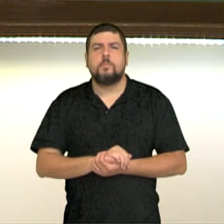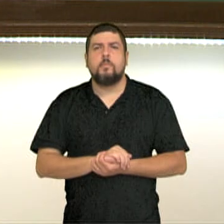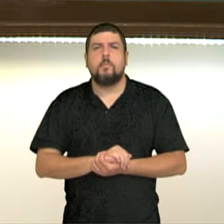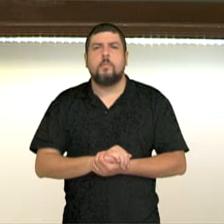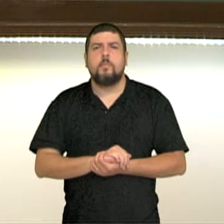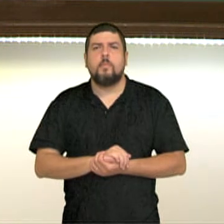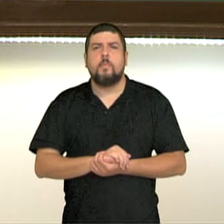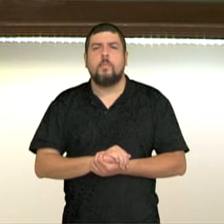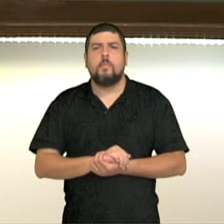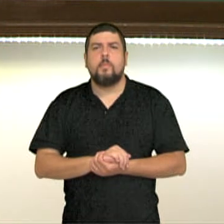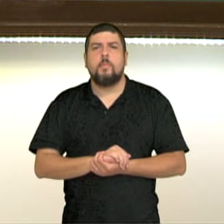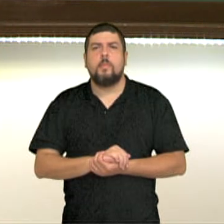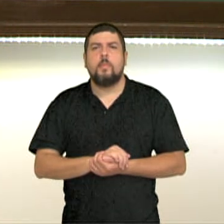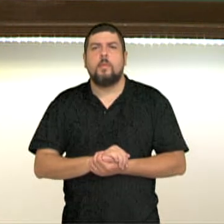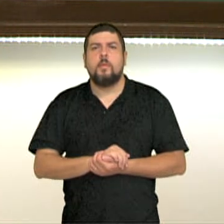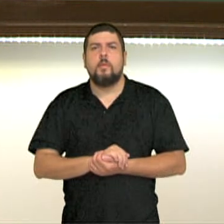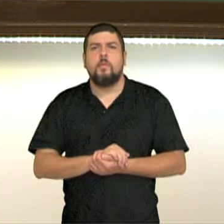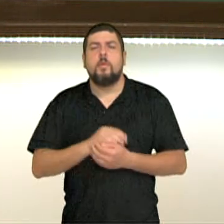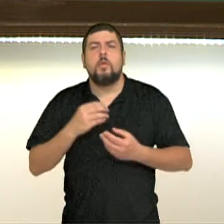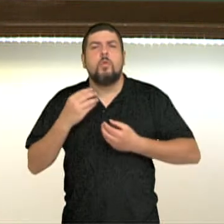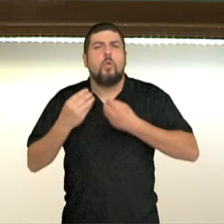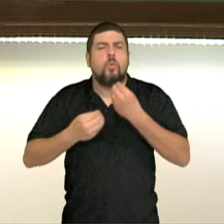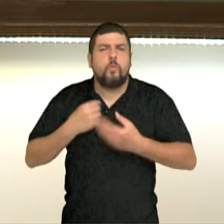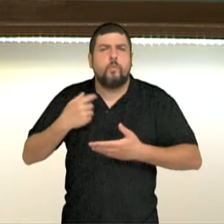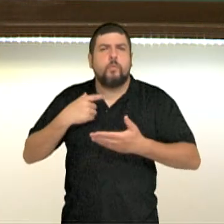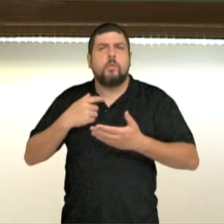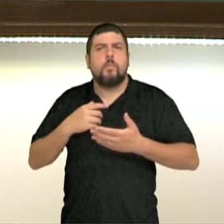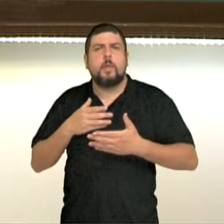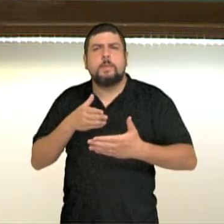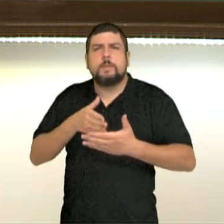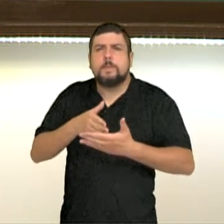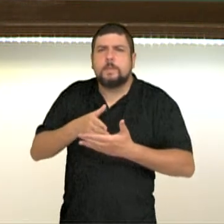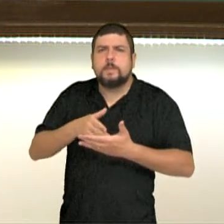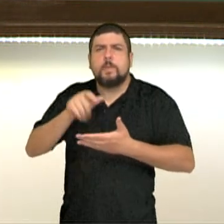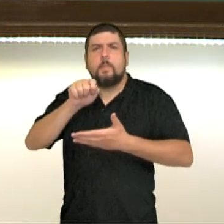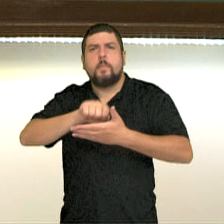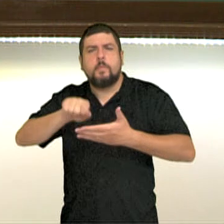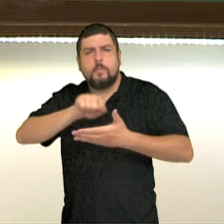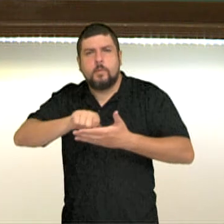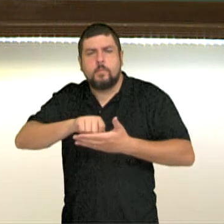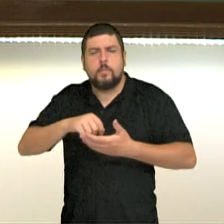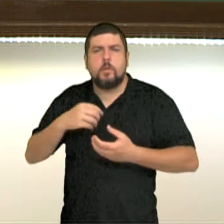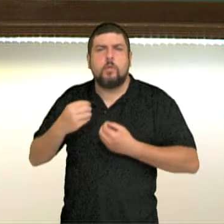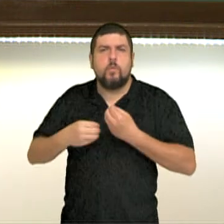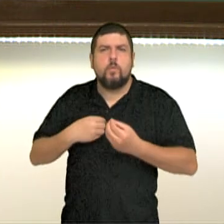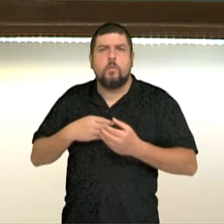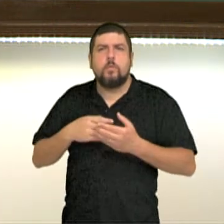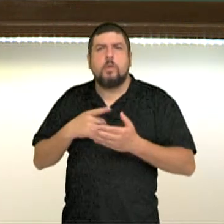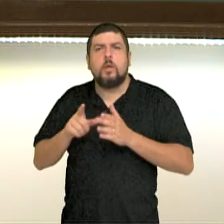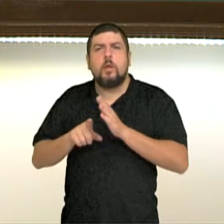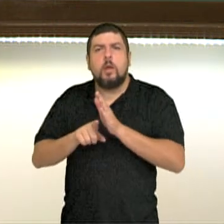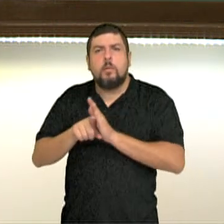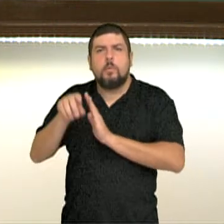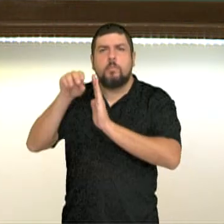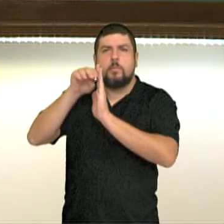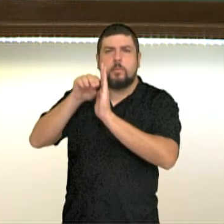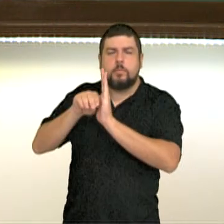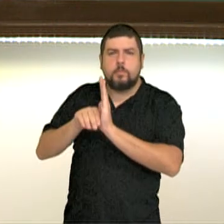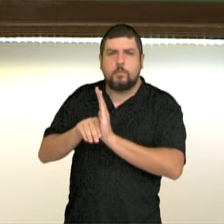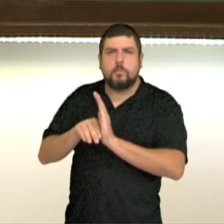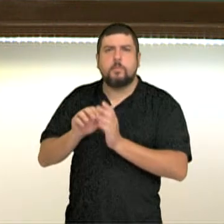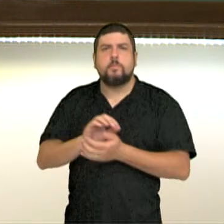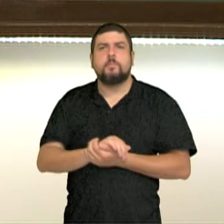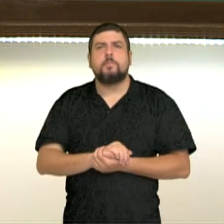lida com as travas da escrita, o que motiva você como escritor. Então, essas eram as perguntas norteadoras ali,